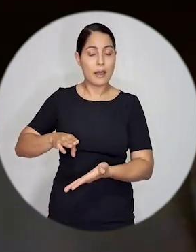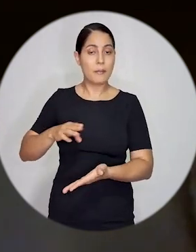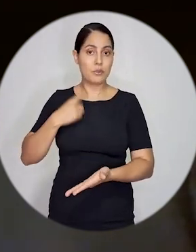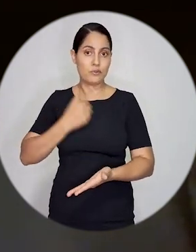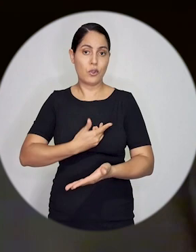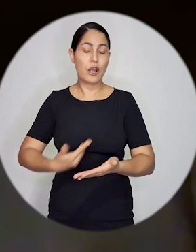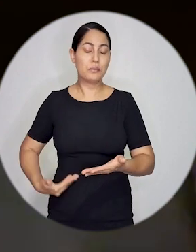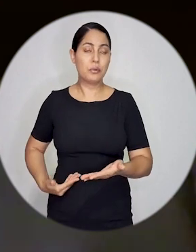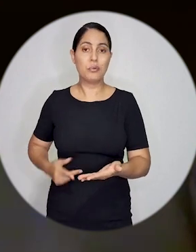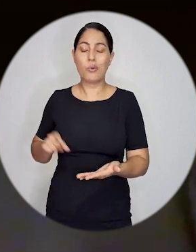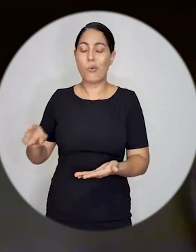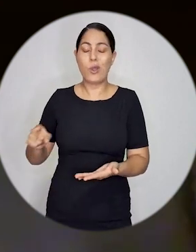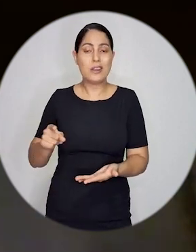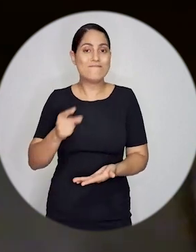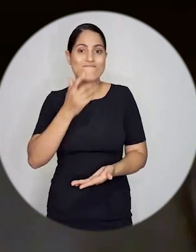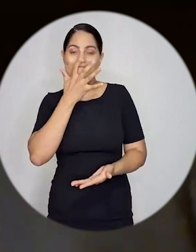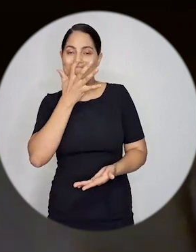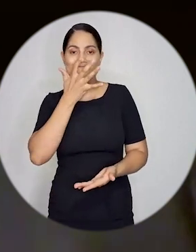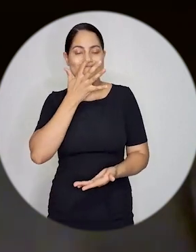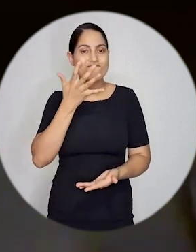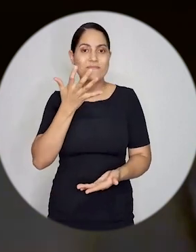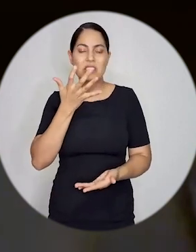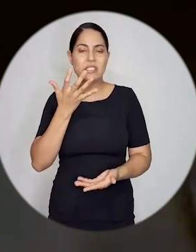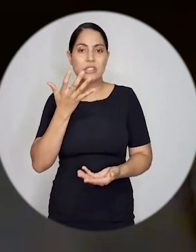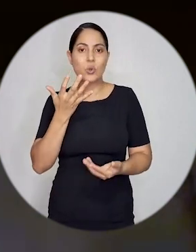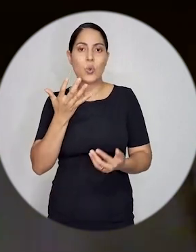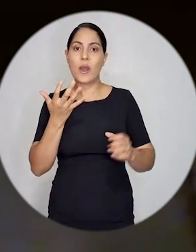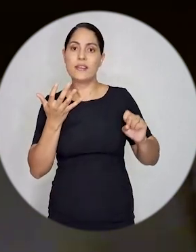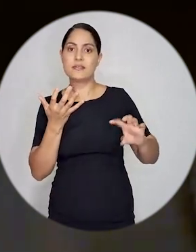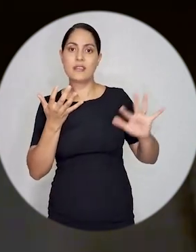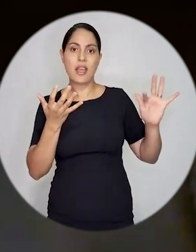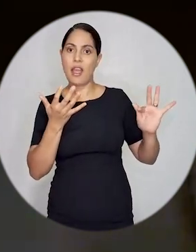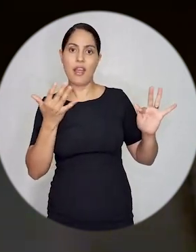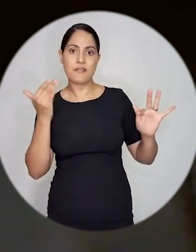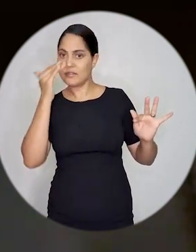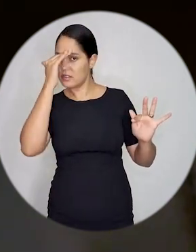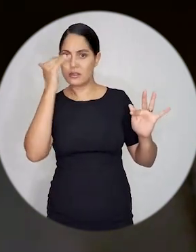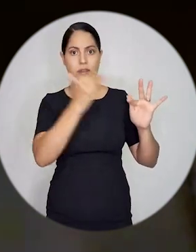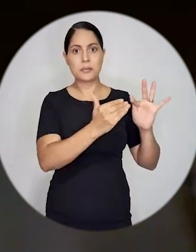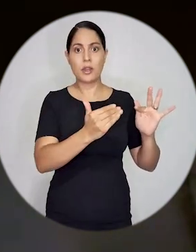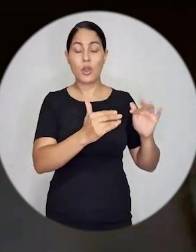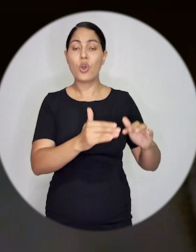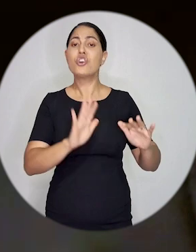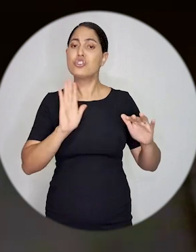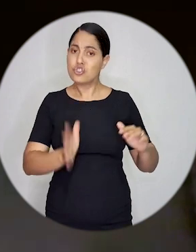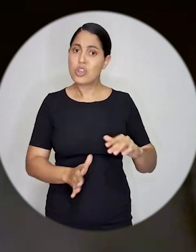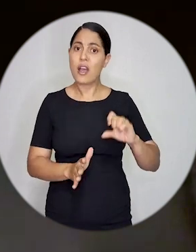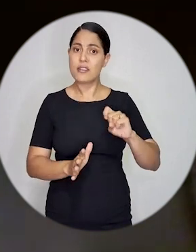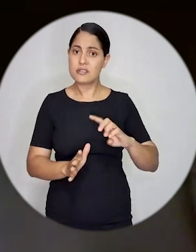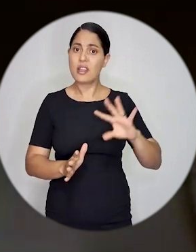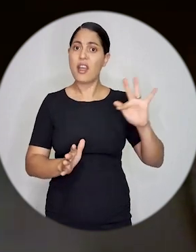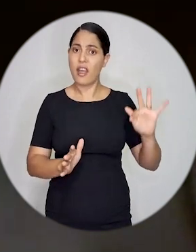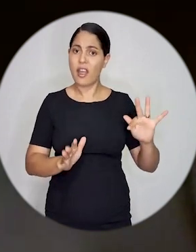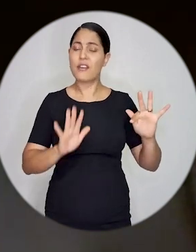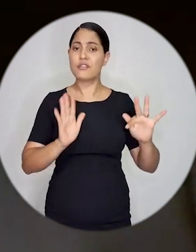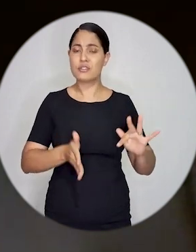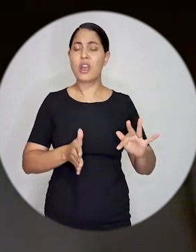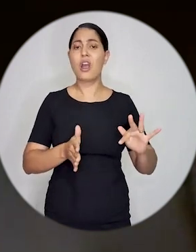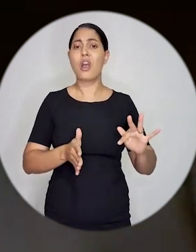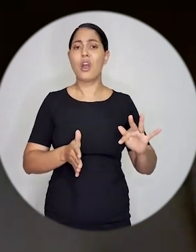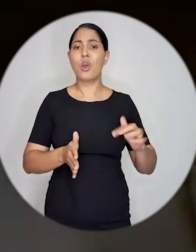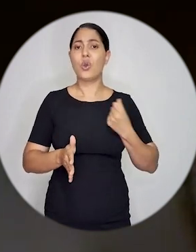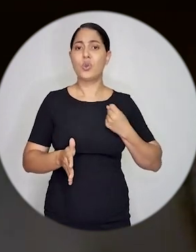do Ministério Público, que ele já não estava acompanhando a decisão do Supremo Tribunal Federal. O Supremo Tribunal Federal,